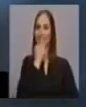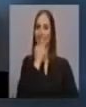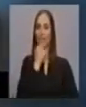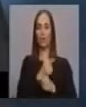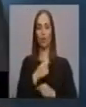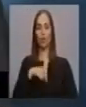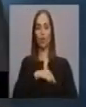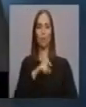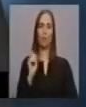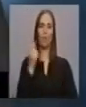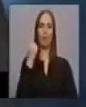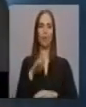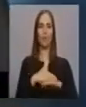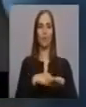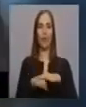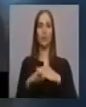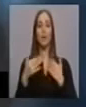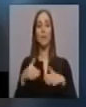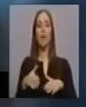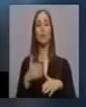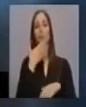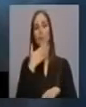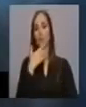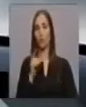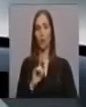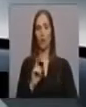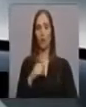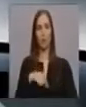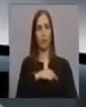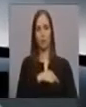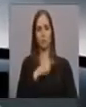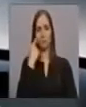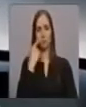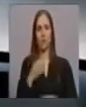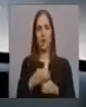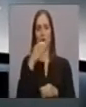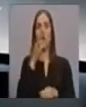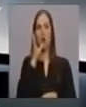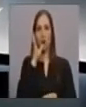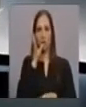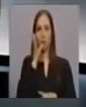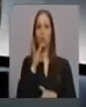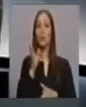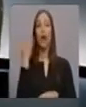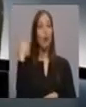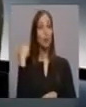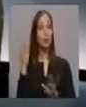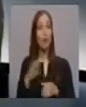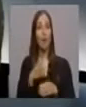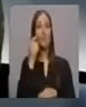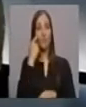nights mas não foram dados os passos de nos apoiar e não simples garrafa d'água nós já tivemos garrafas de vidro continuamos a ter